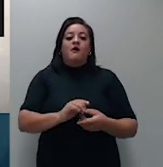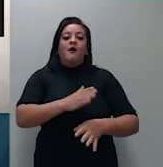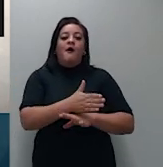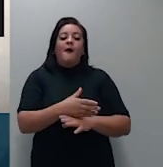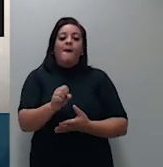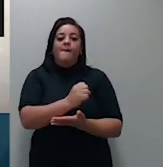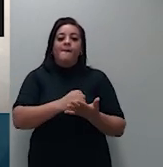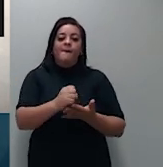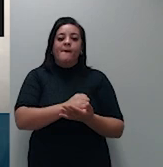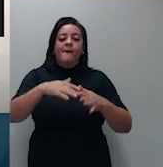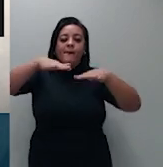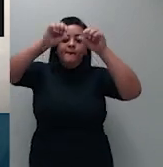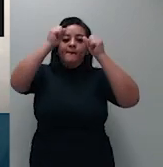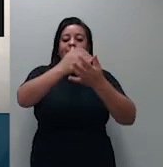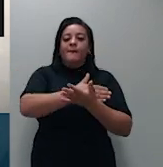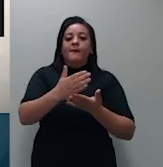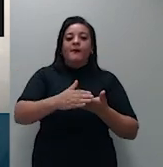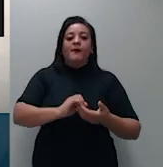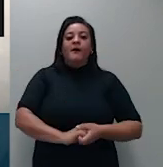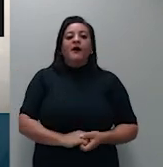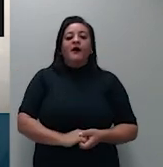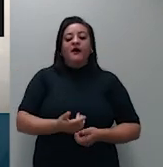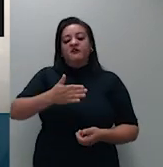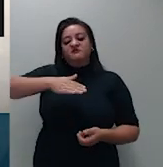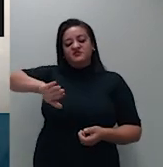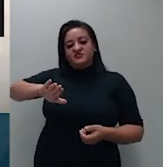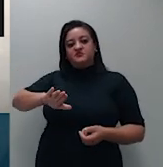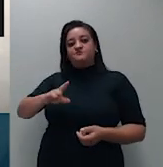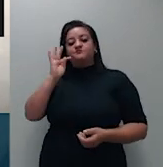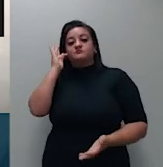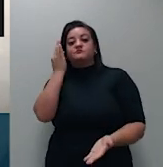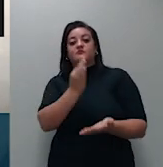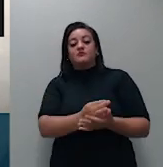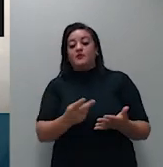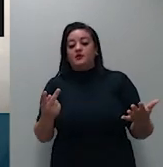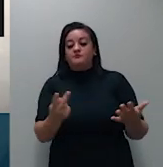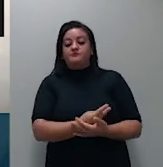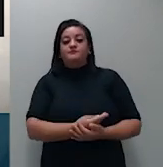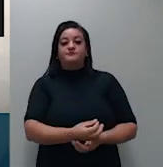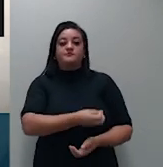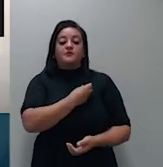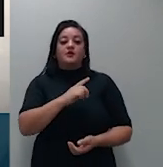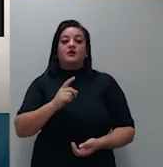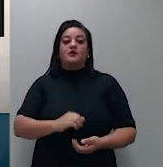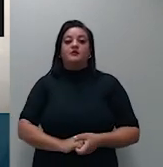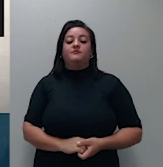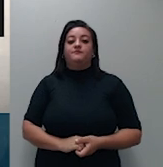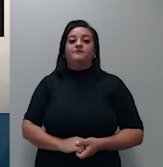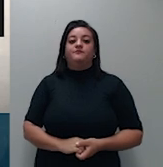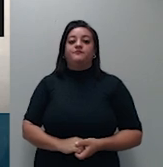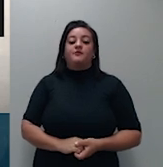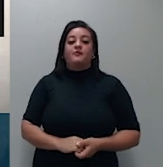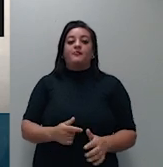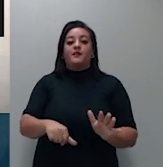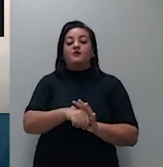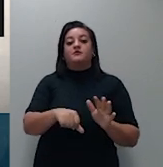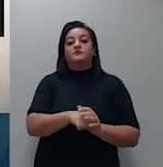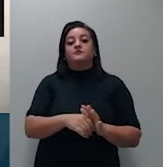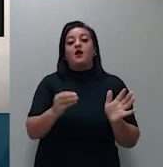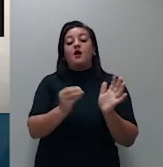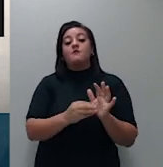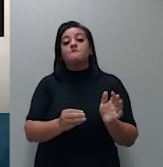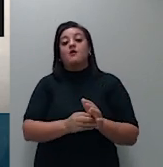tribunal de origem rejeita a tese do recorrente inexistência de ato ilícito por ausência de prévia e específica